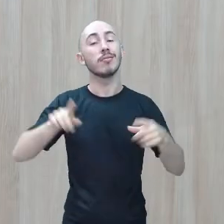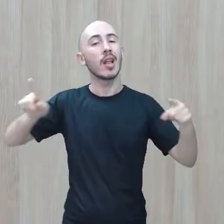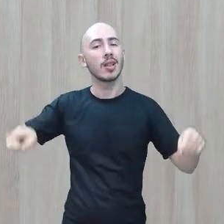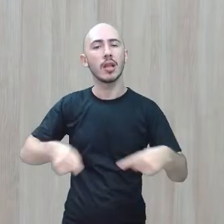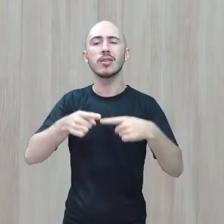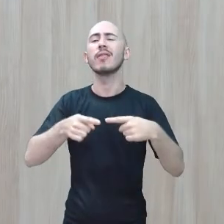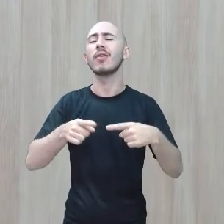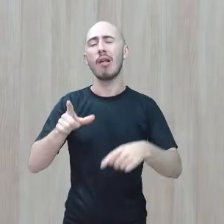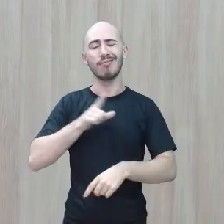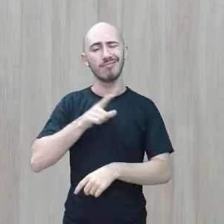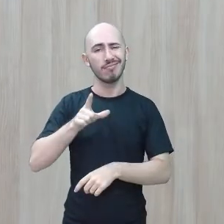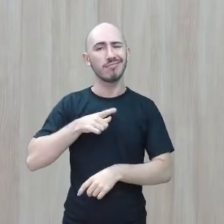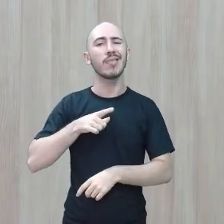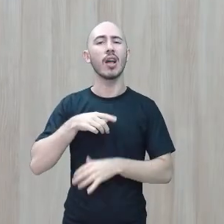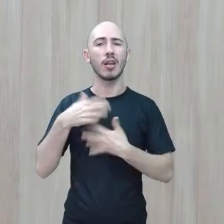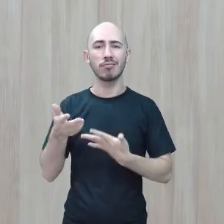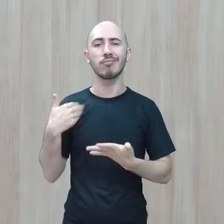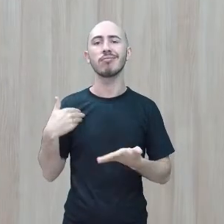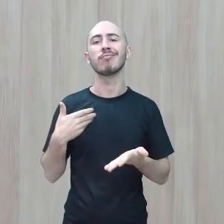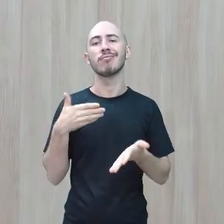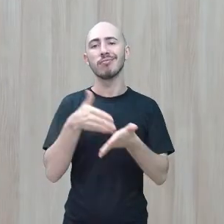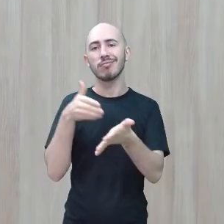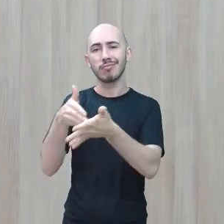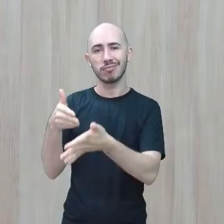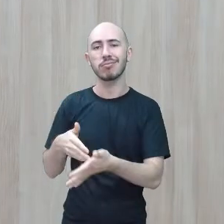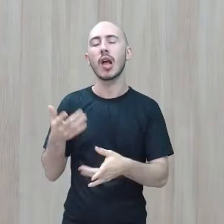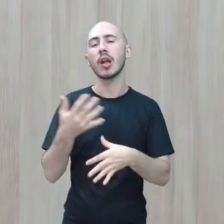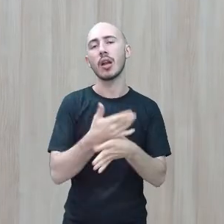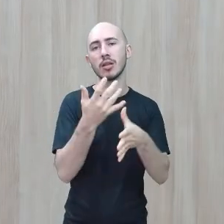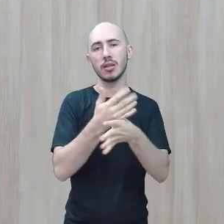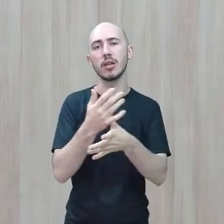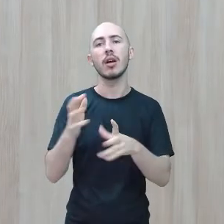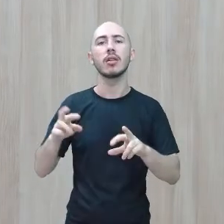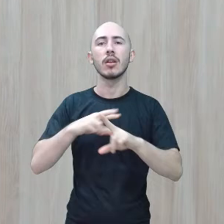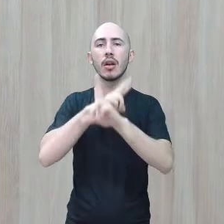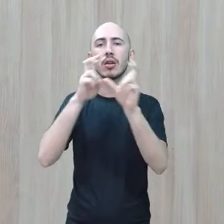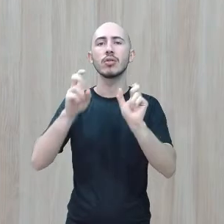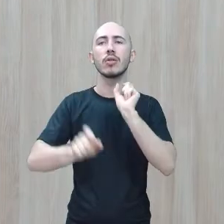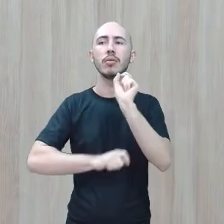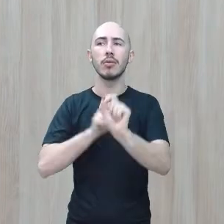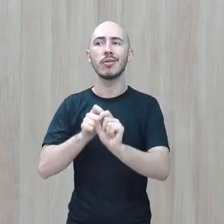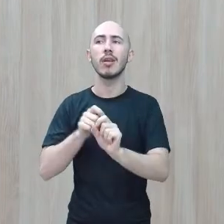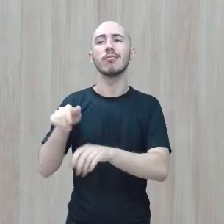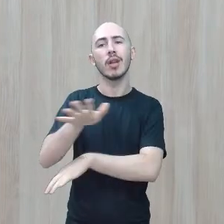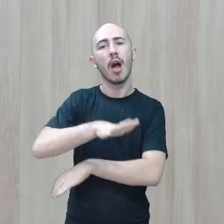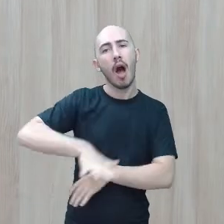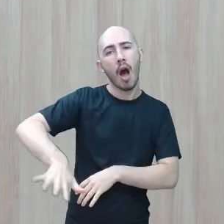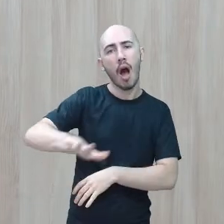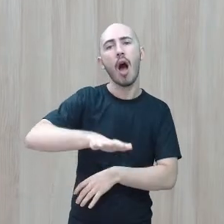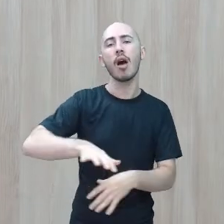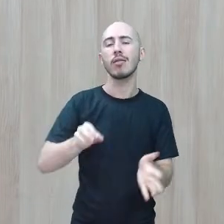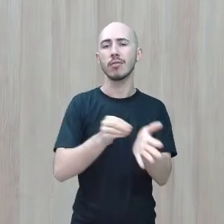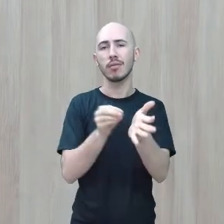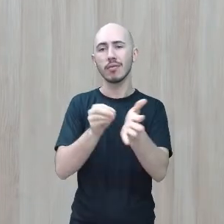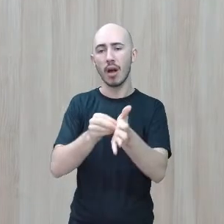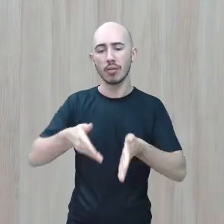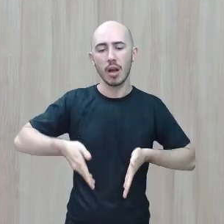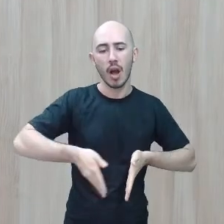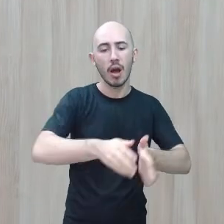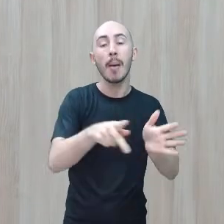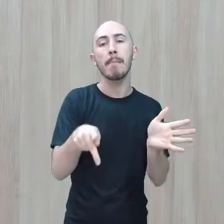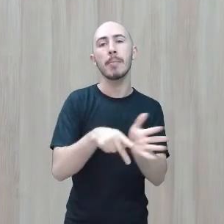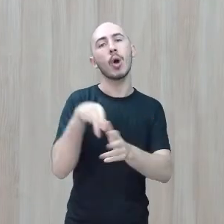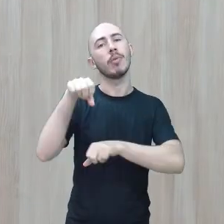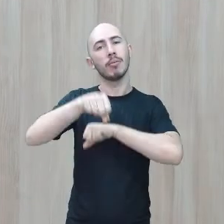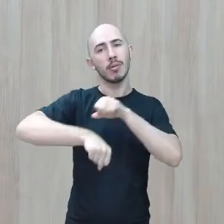que ele encontra dentro da cidade, né, com a questão de áreas, né, de ciclovias, para que as